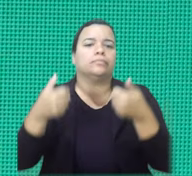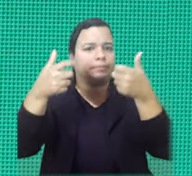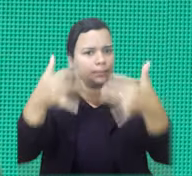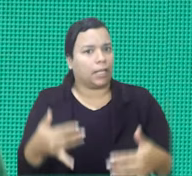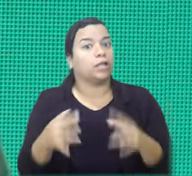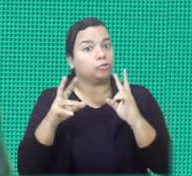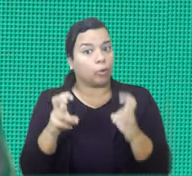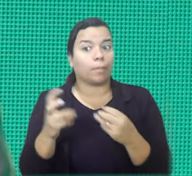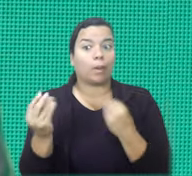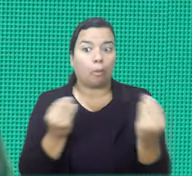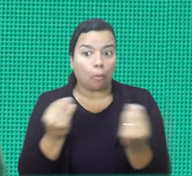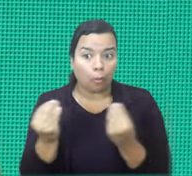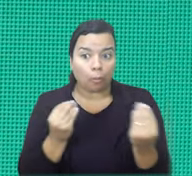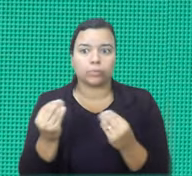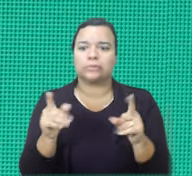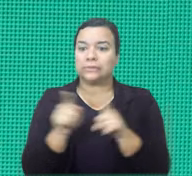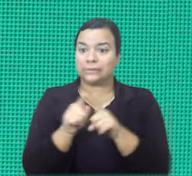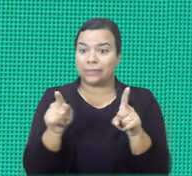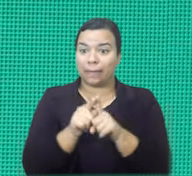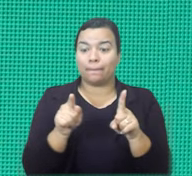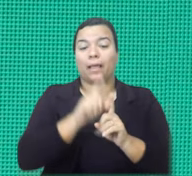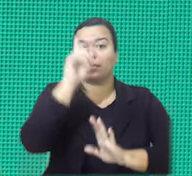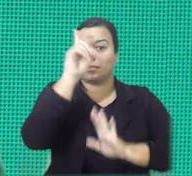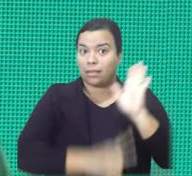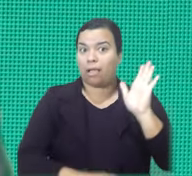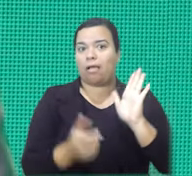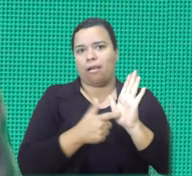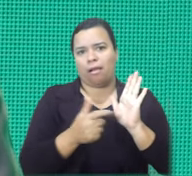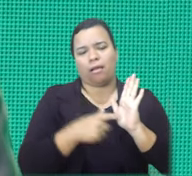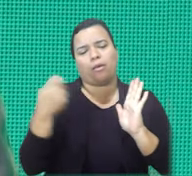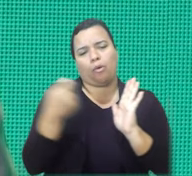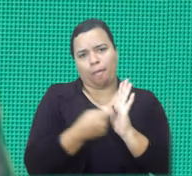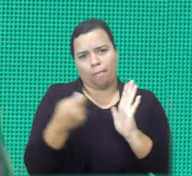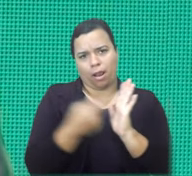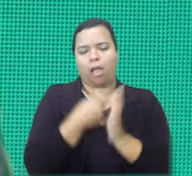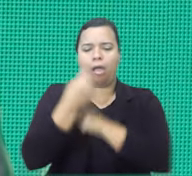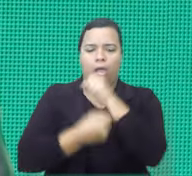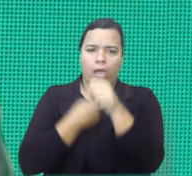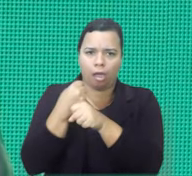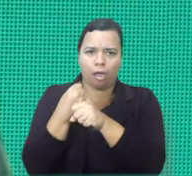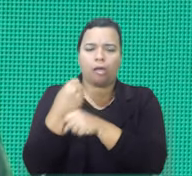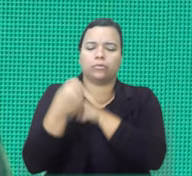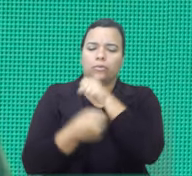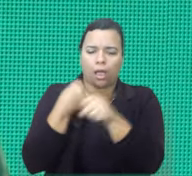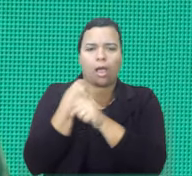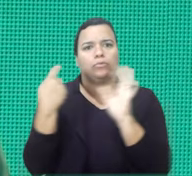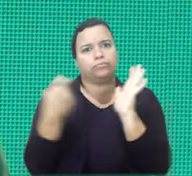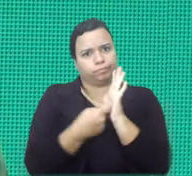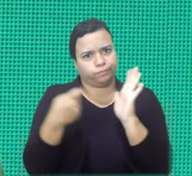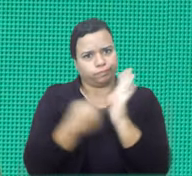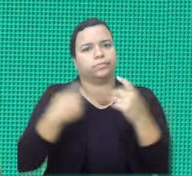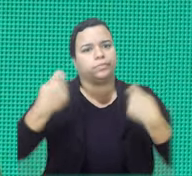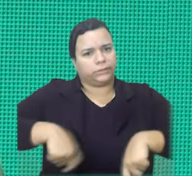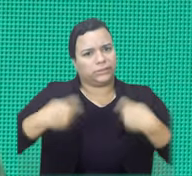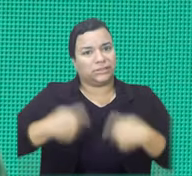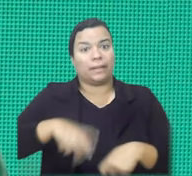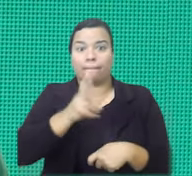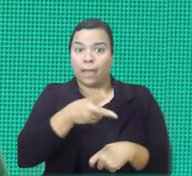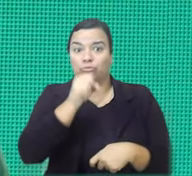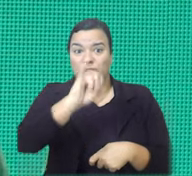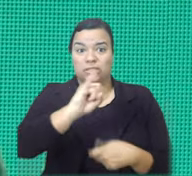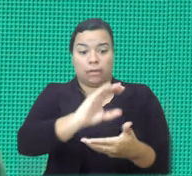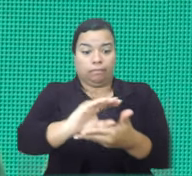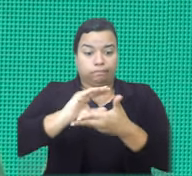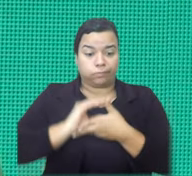regularização da declaração que também é obrigatória né então todo ano a gente precisa fazer a declaração mesmo se você não teve